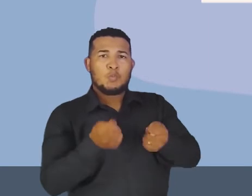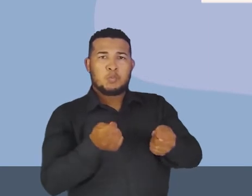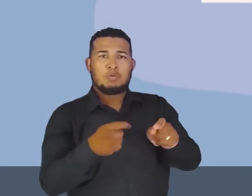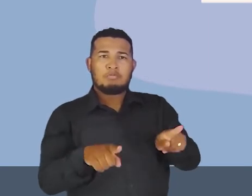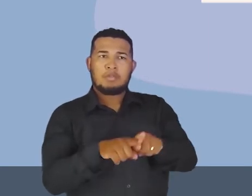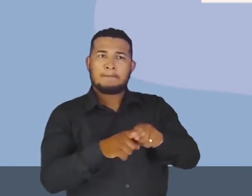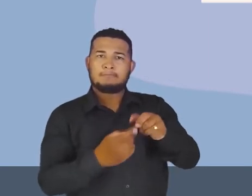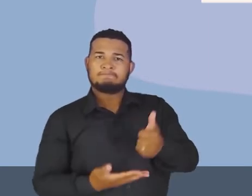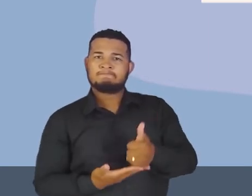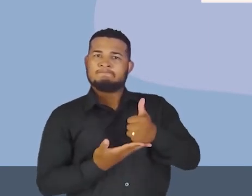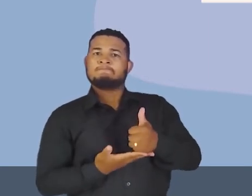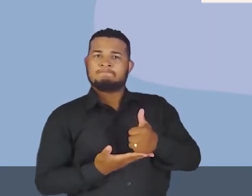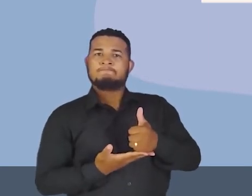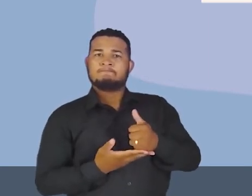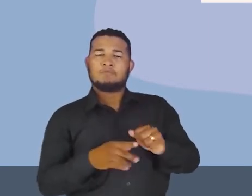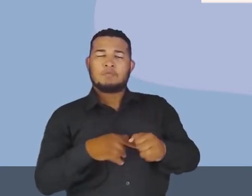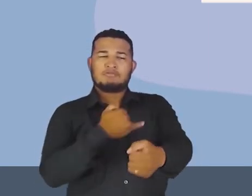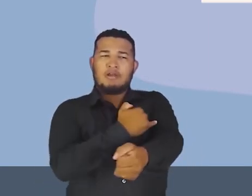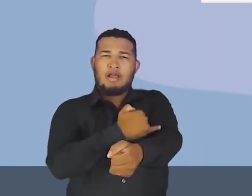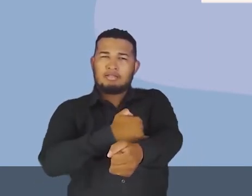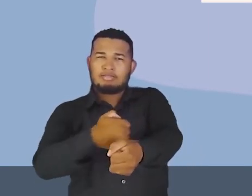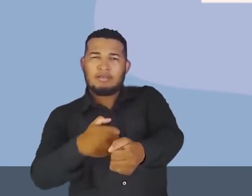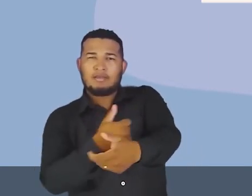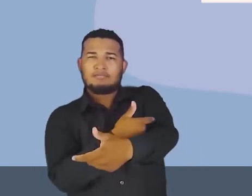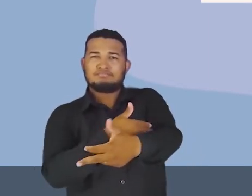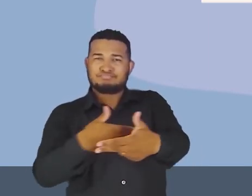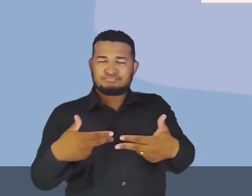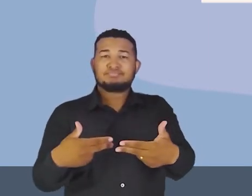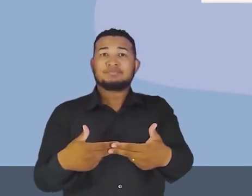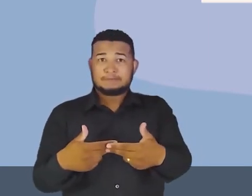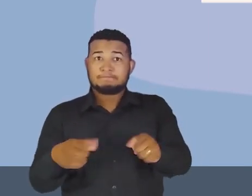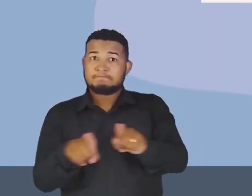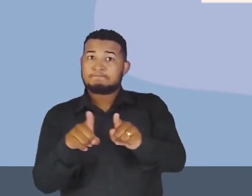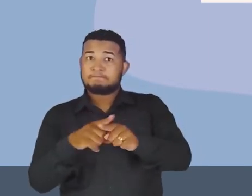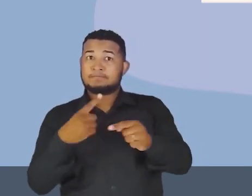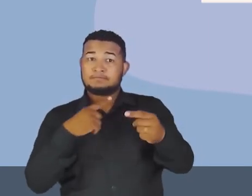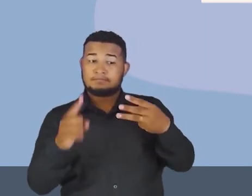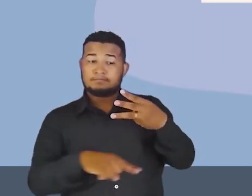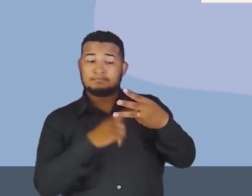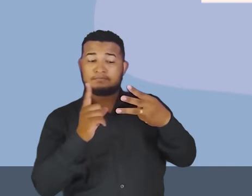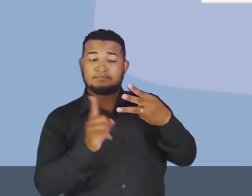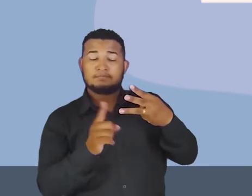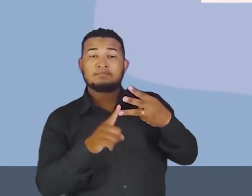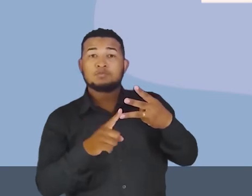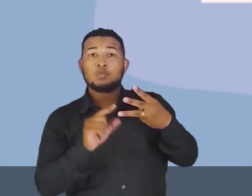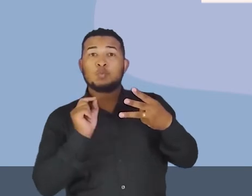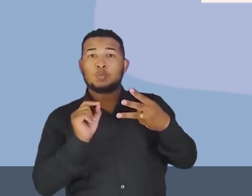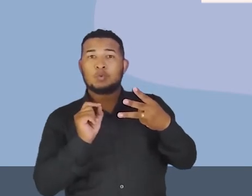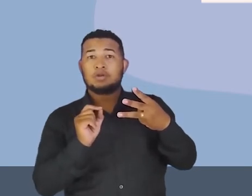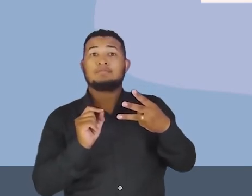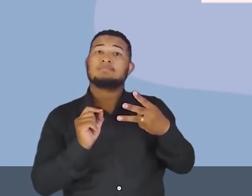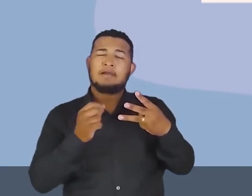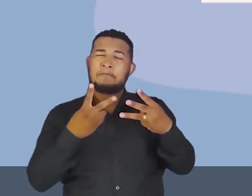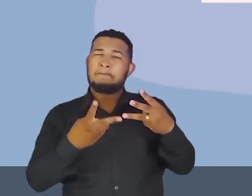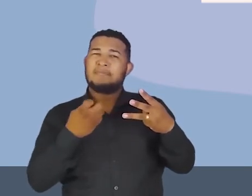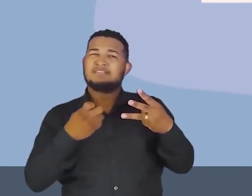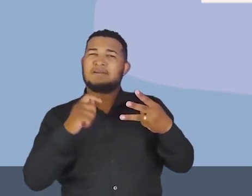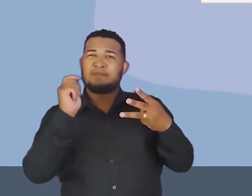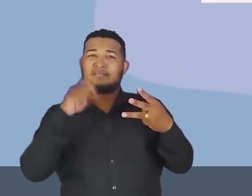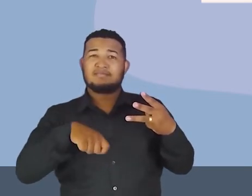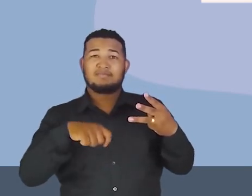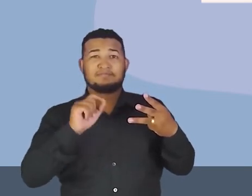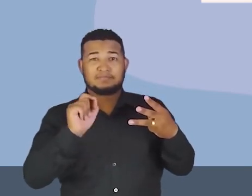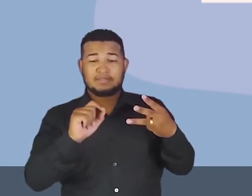de suporte para as artérias e veias que ficam na nossa pele, né? As glândulas também se localizam ali, e nessa camada de baixo você pode